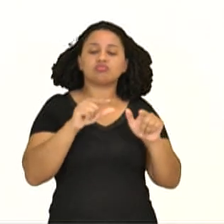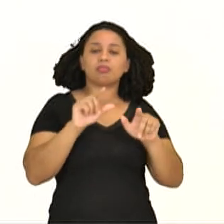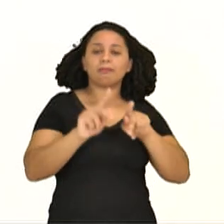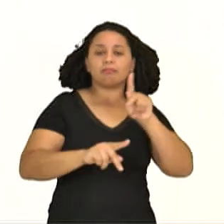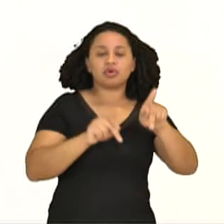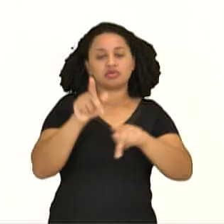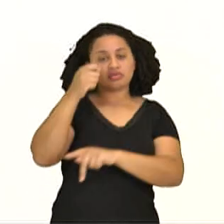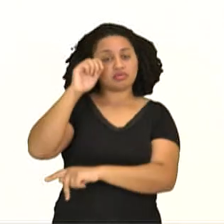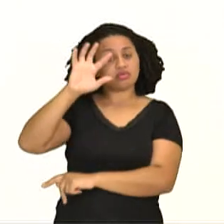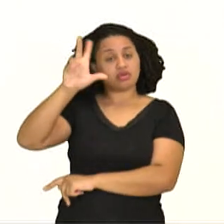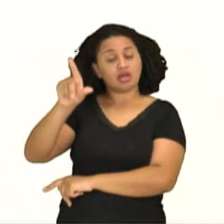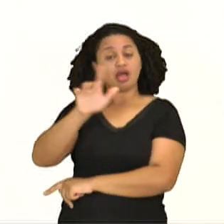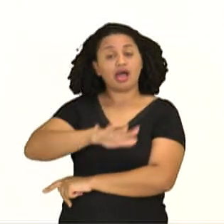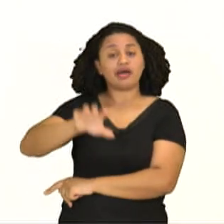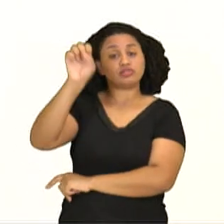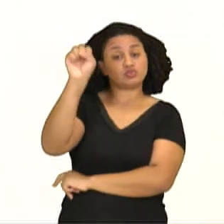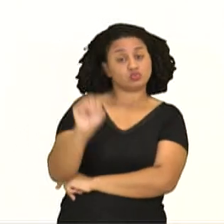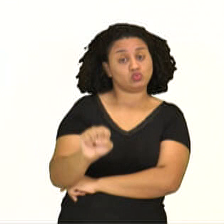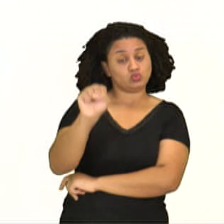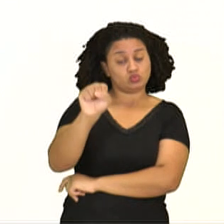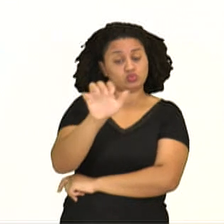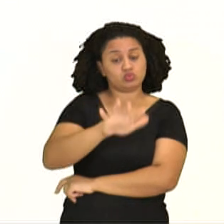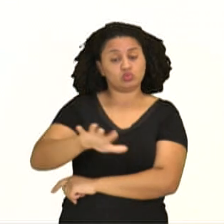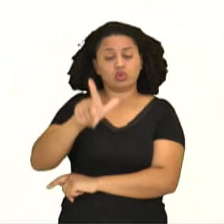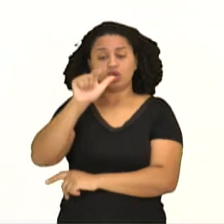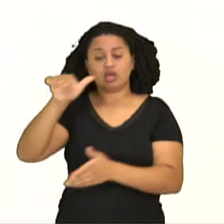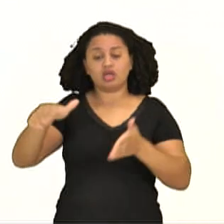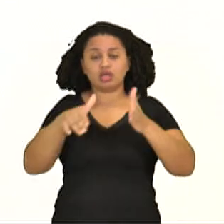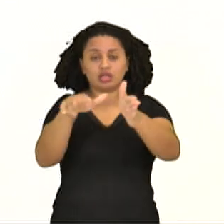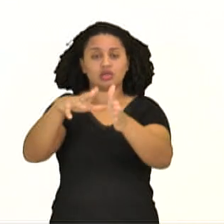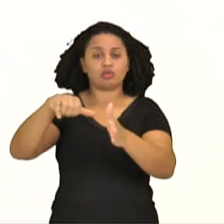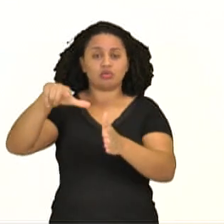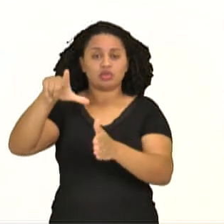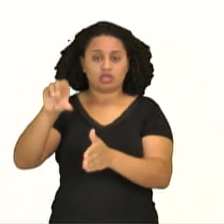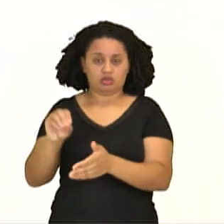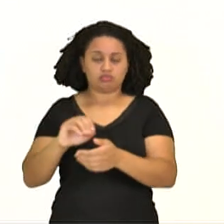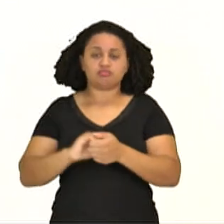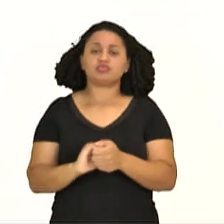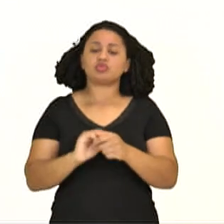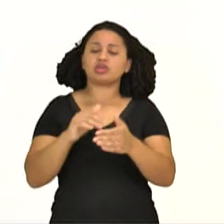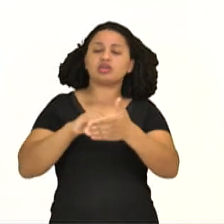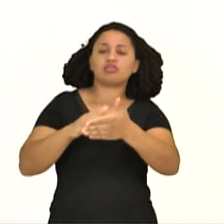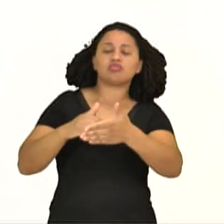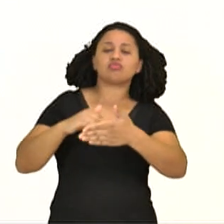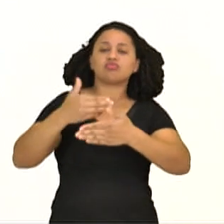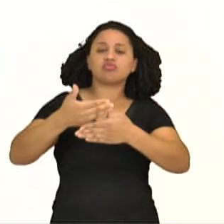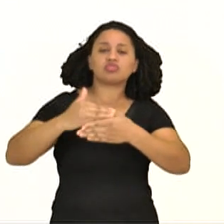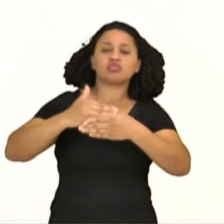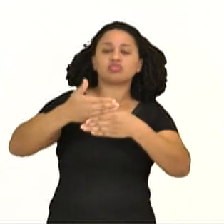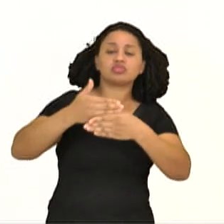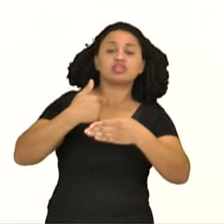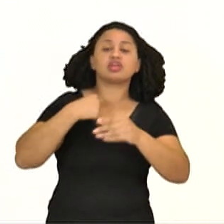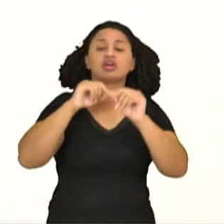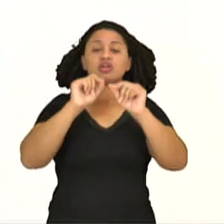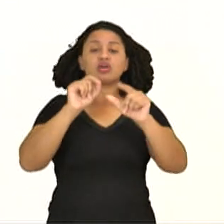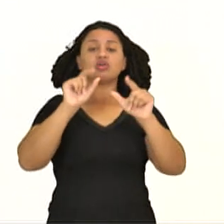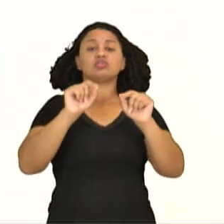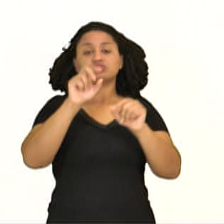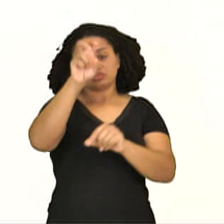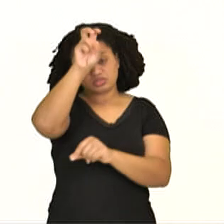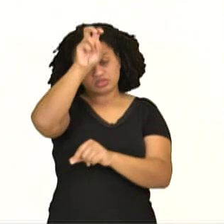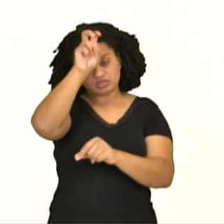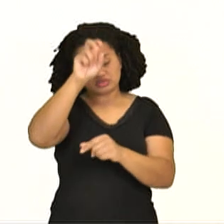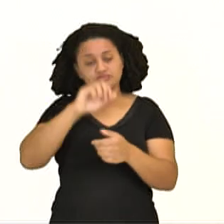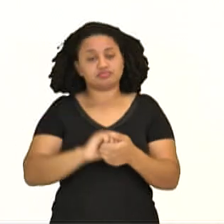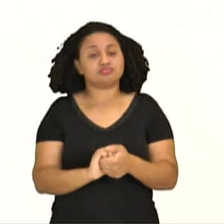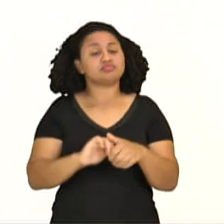africanas localizadas na parte sul das margens do Rio Nilo, fronteira com o Egito. O Reino de Kush